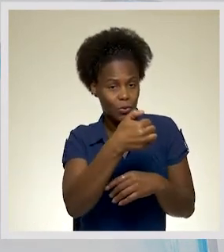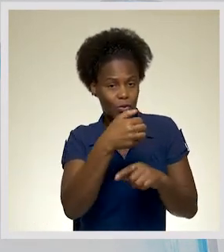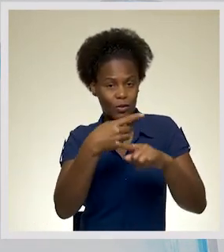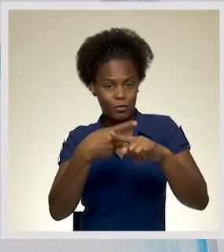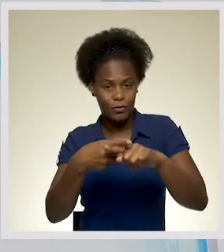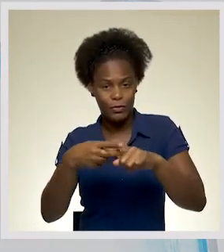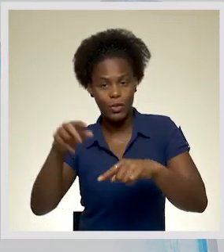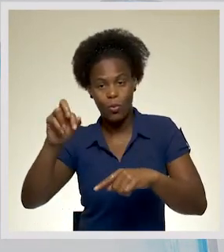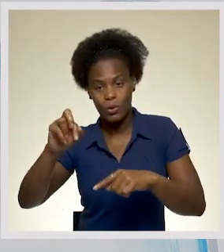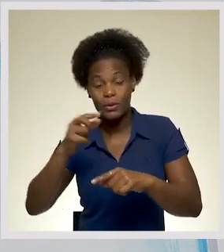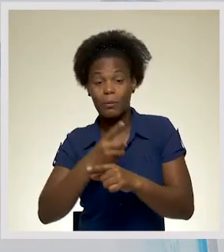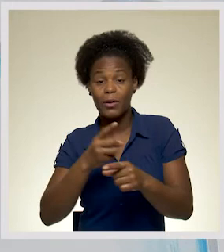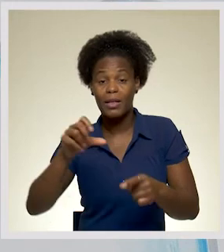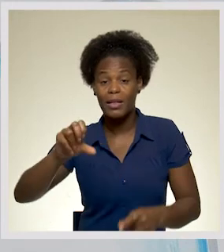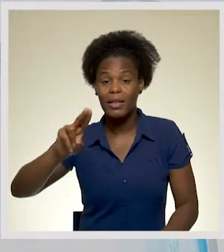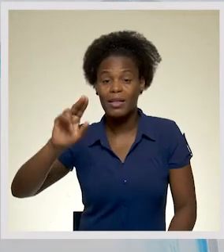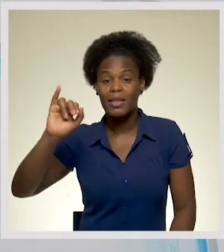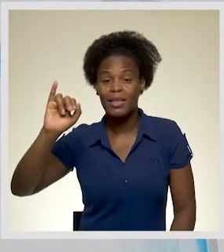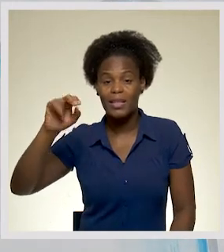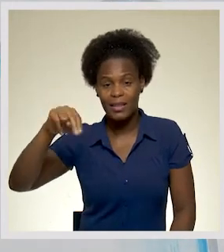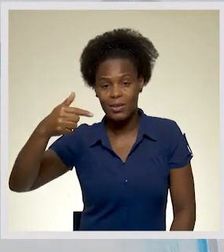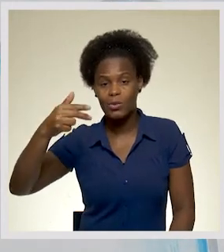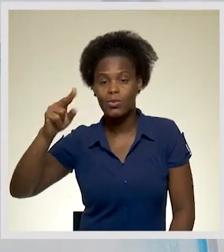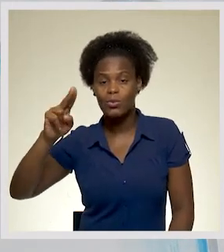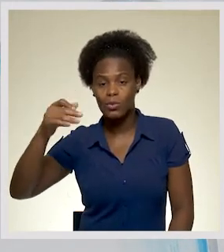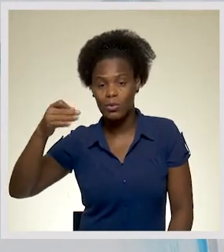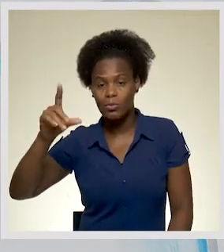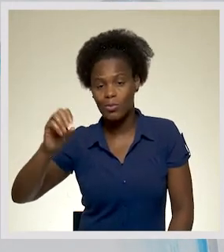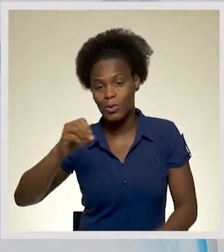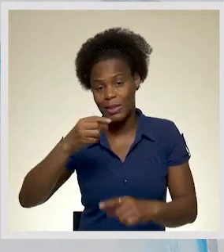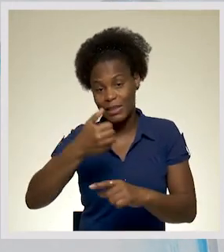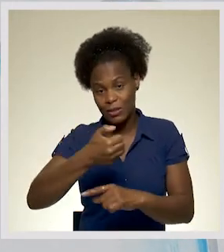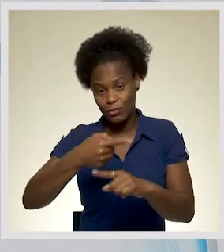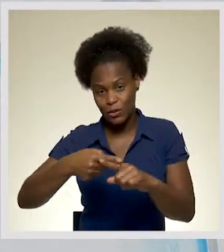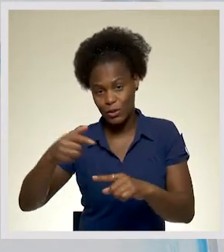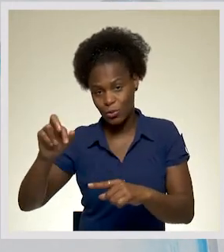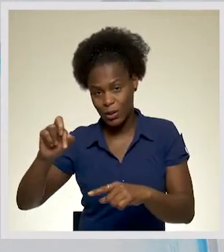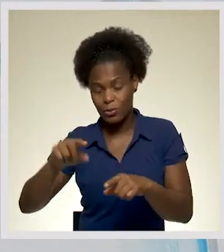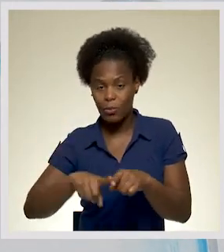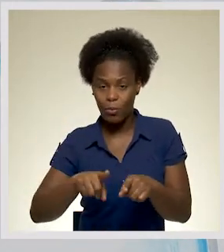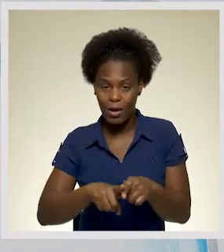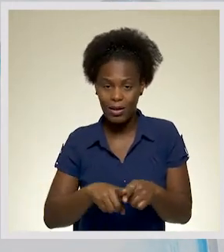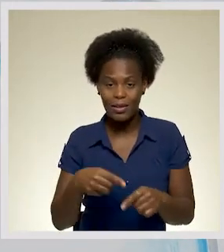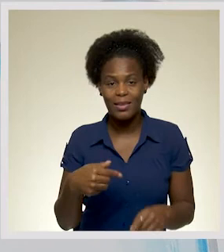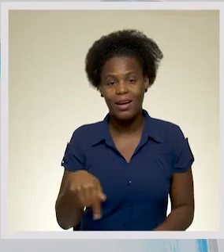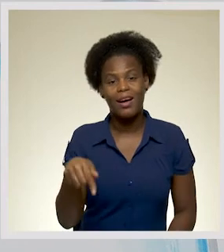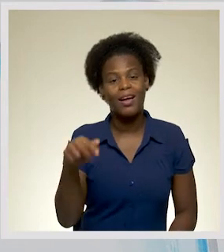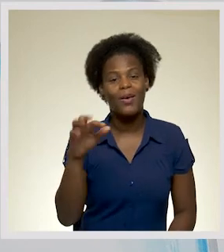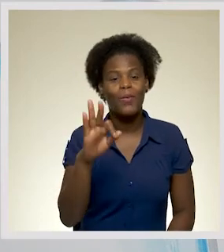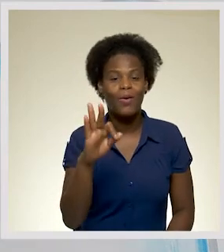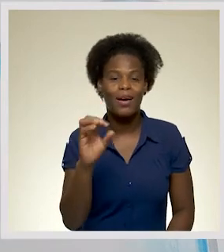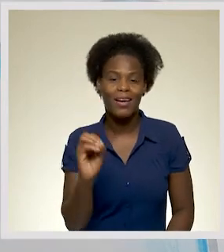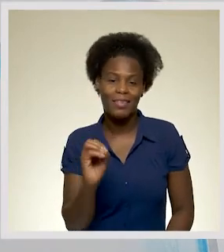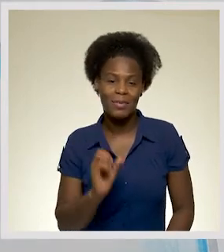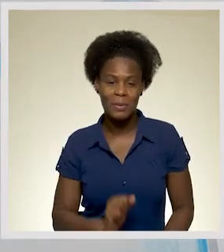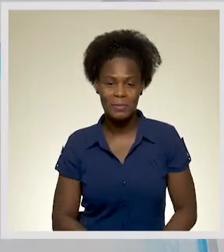quíntuplo. 5 vezes o 8. E logo obtém-se o resultado de 40.